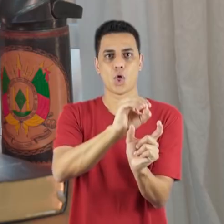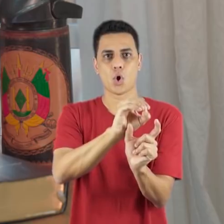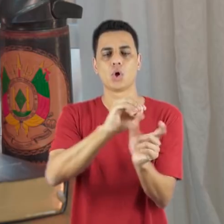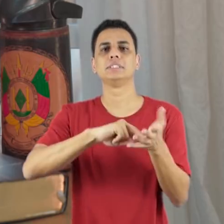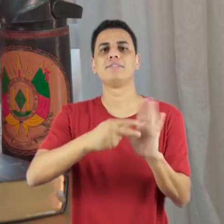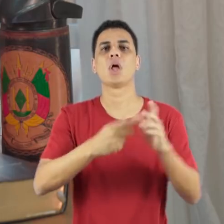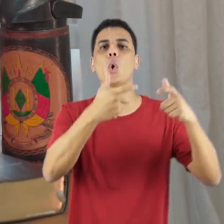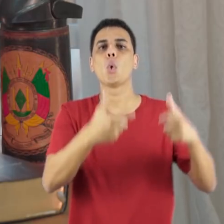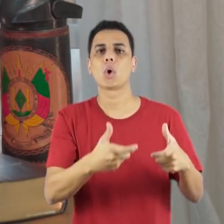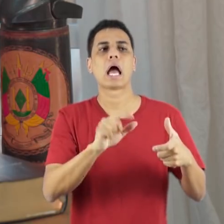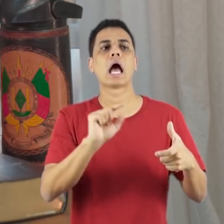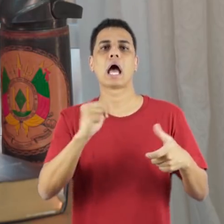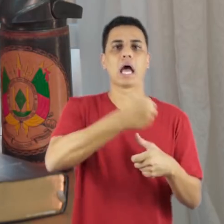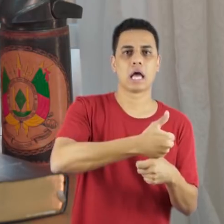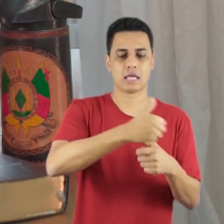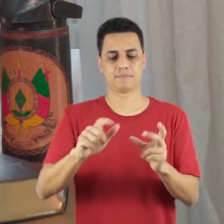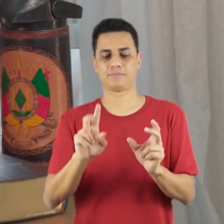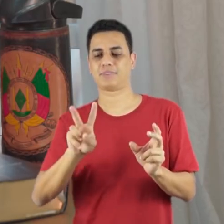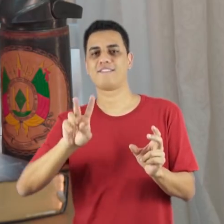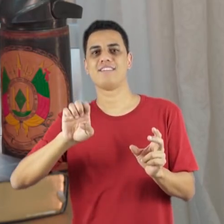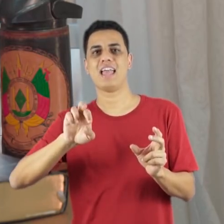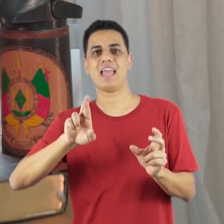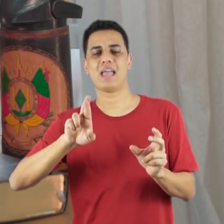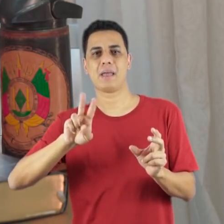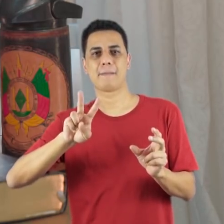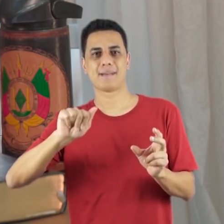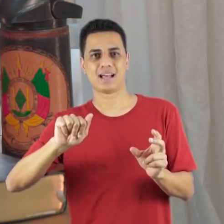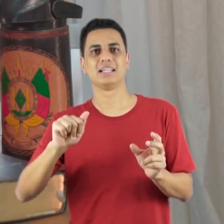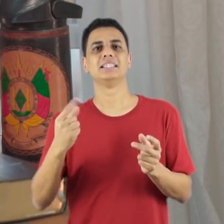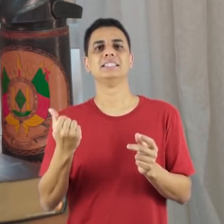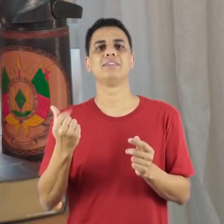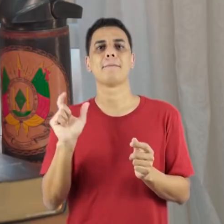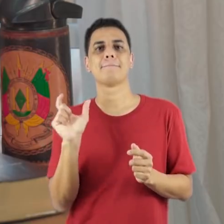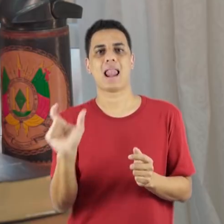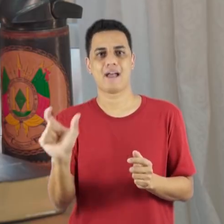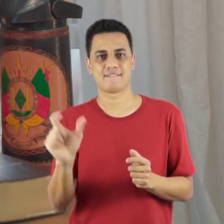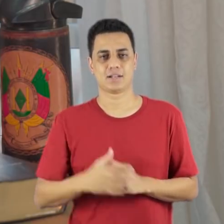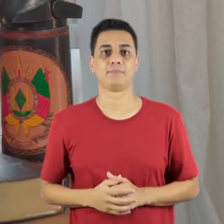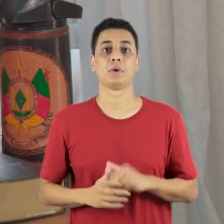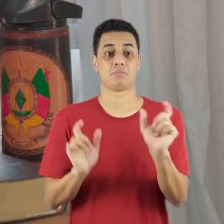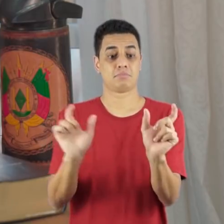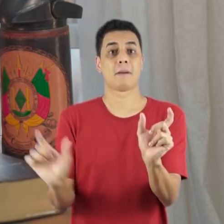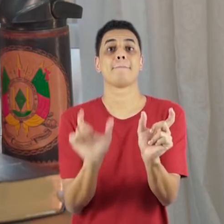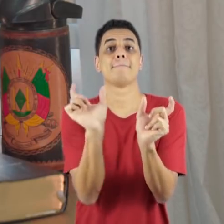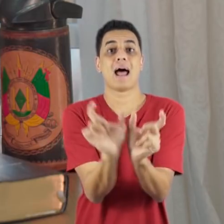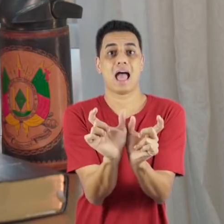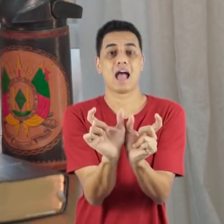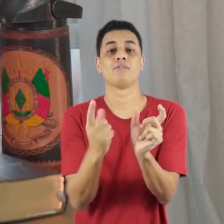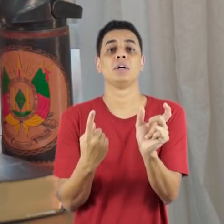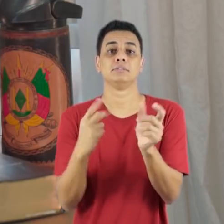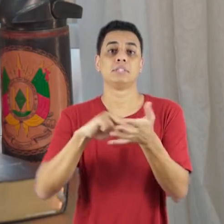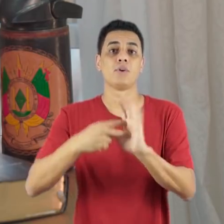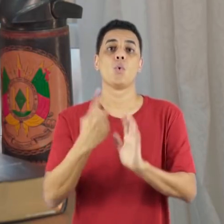que significa em lugar de, e verba, que significa palavras. Ou seja, um provérbio é uma frase que é pronunciada em lugar de